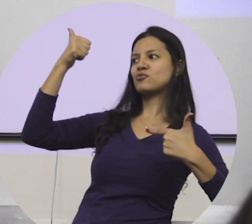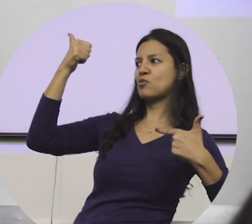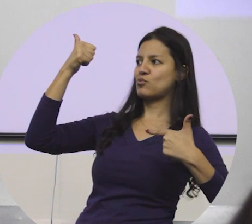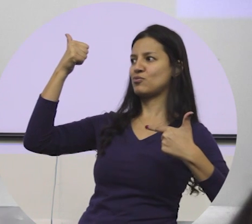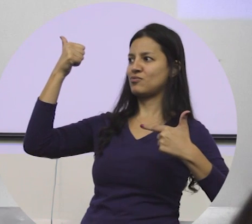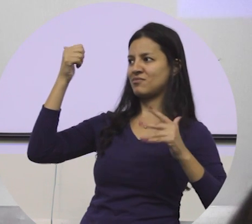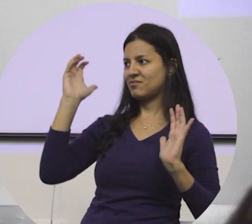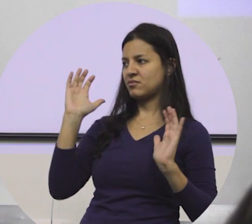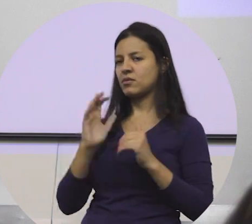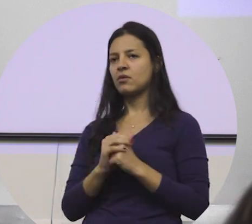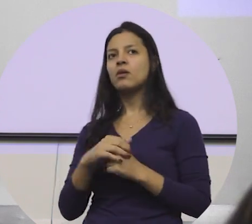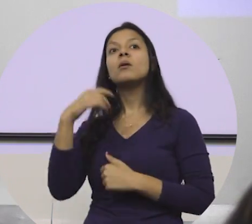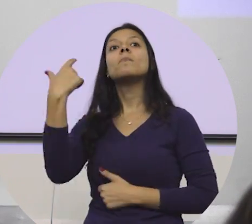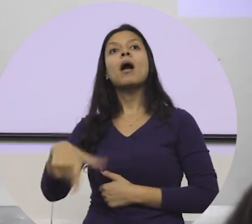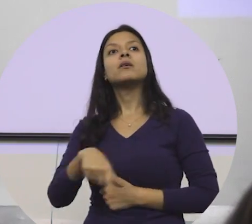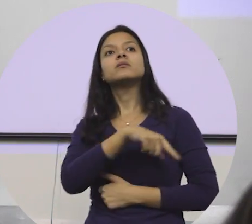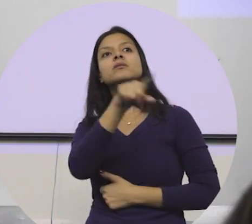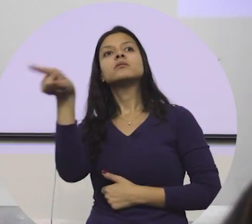Mais o quê?